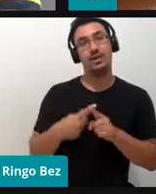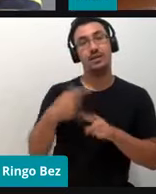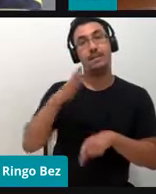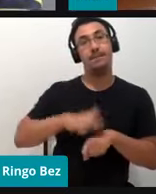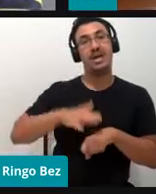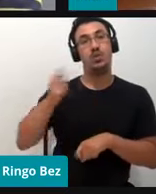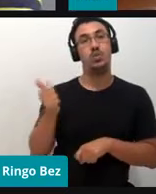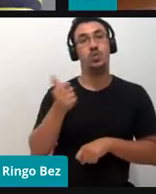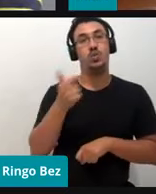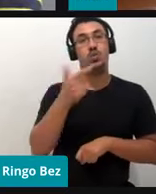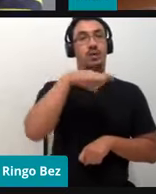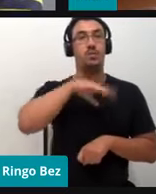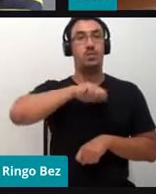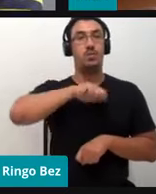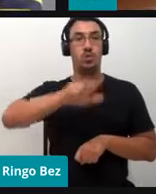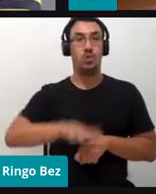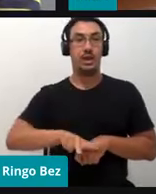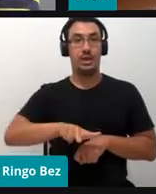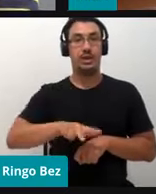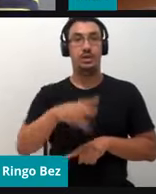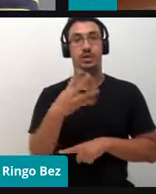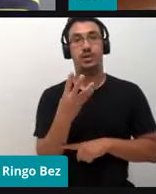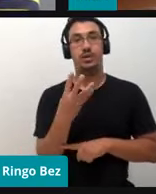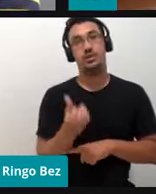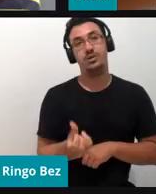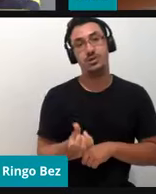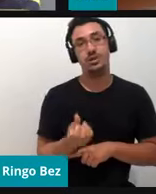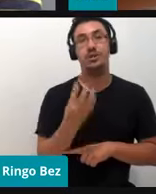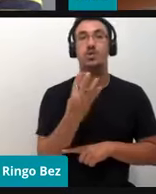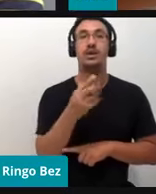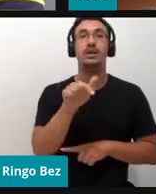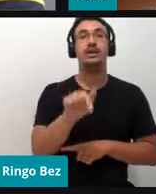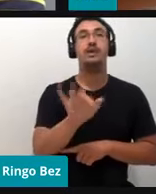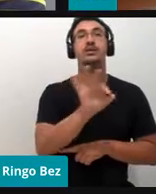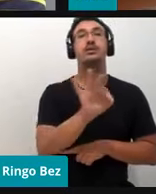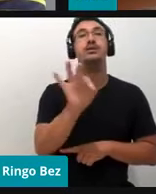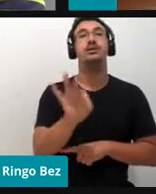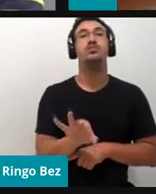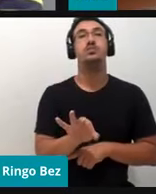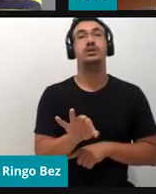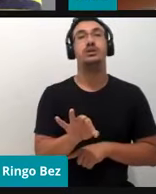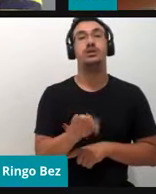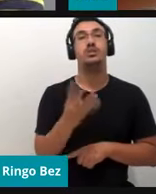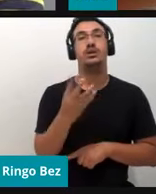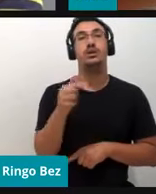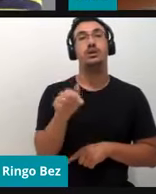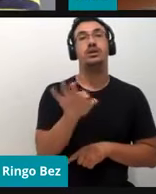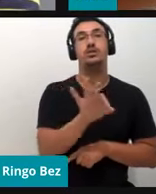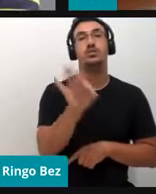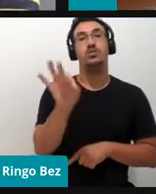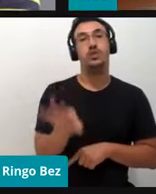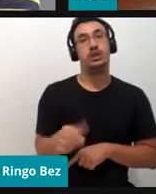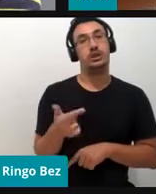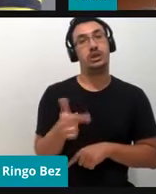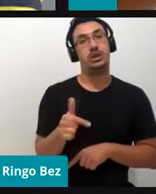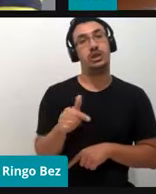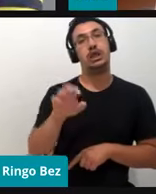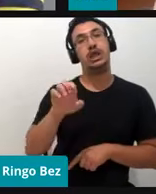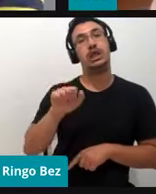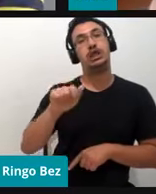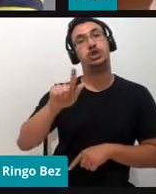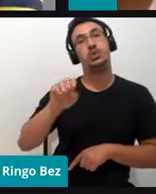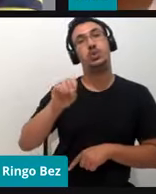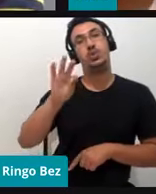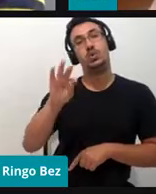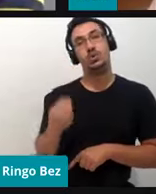exemplo. 46, quase 47% da população brasileira não tem cobertura de esgoto. É muita